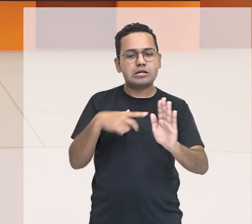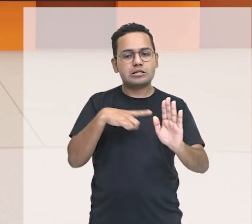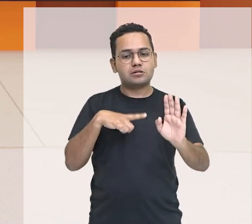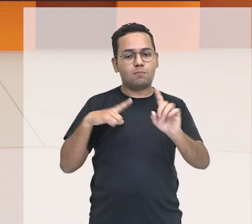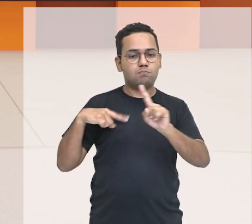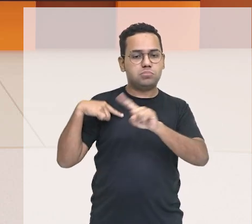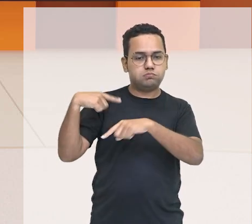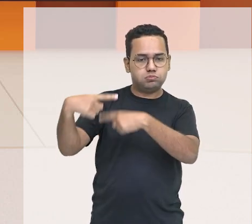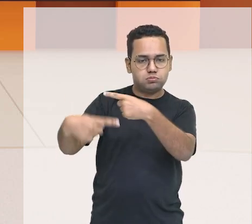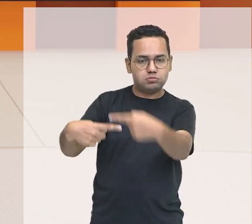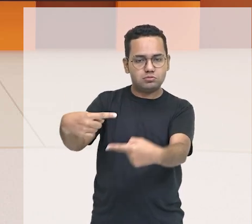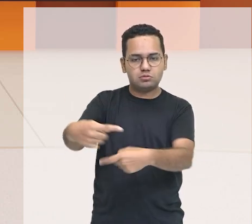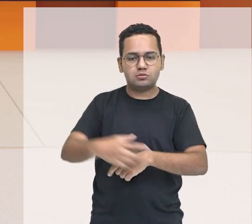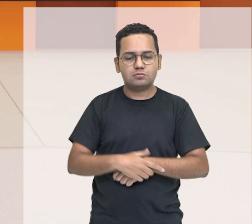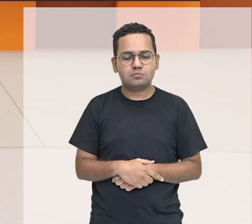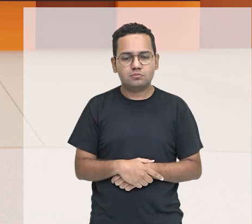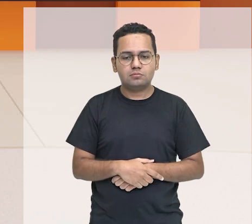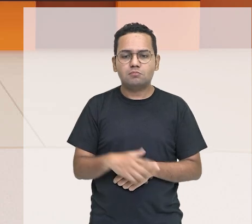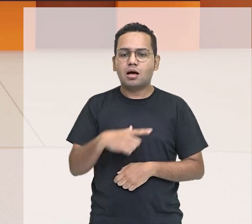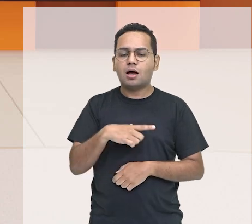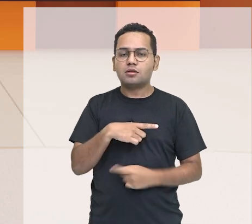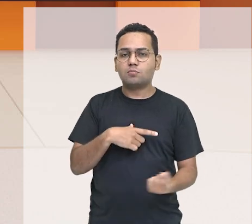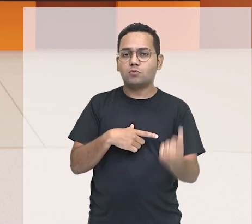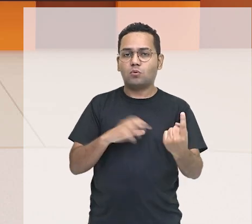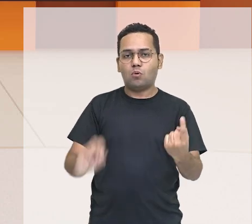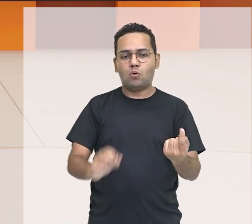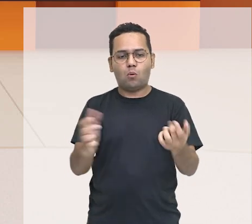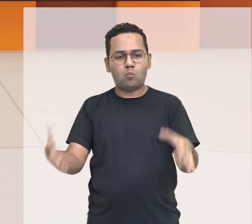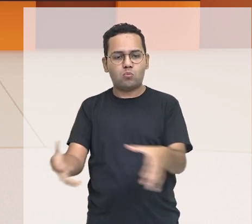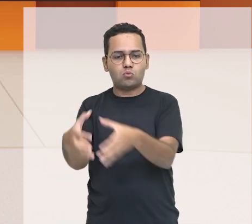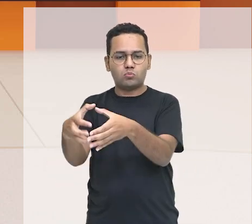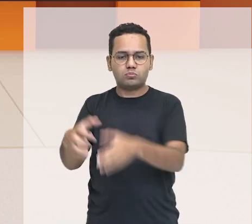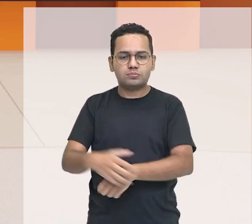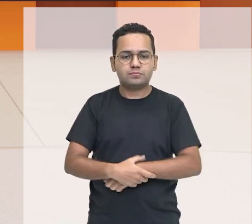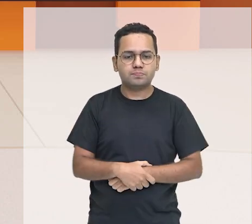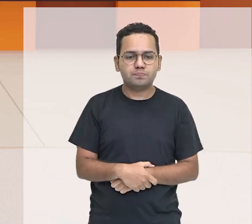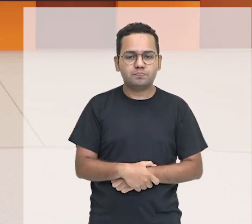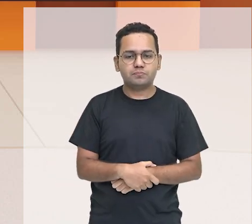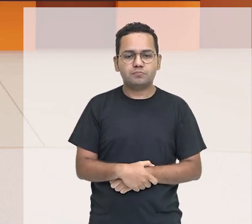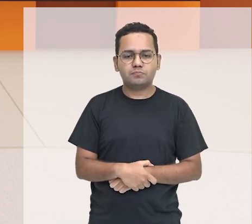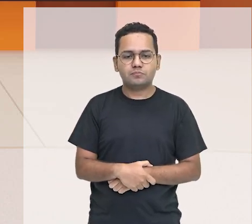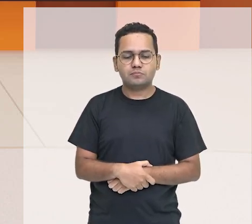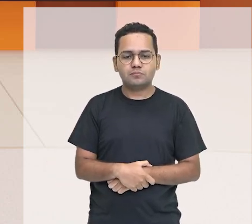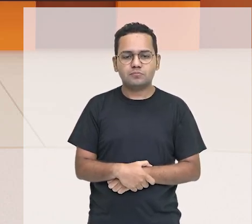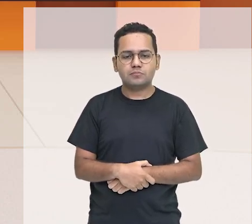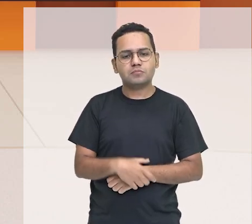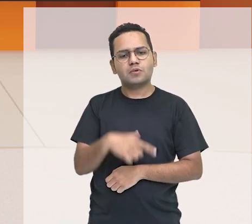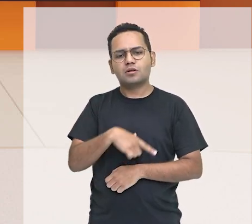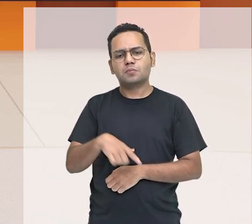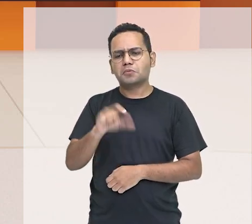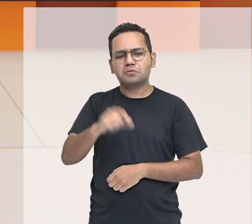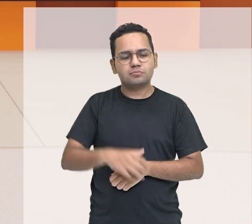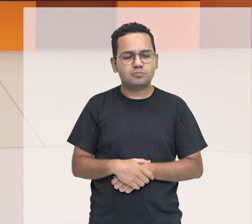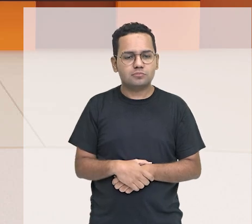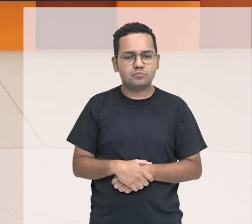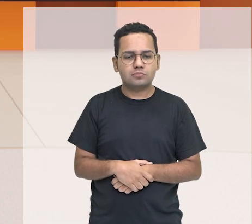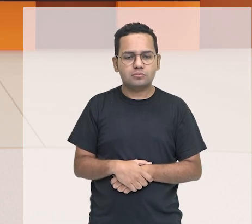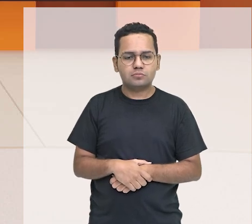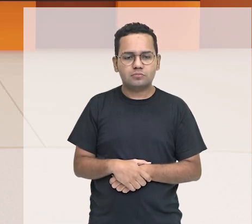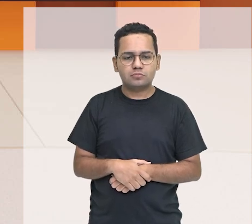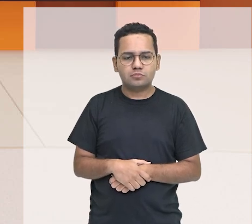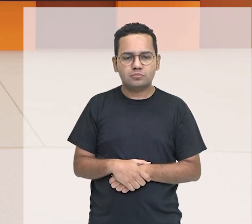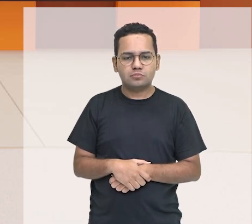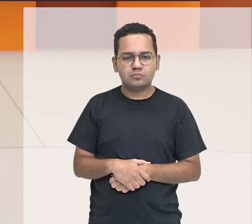em geração, conduzidas por um indivíduo ou grupo de pessoas que se baseiam nos